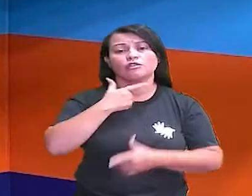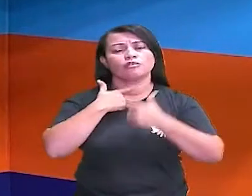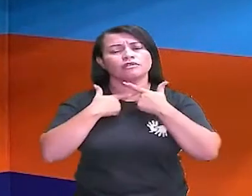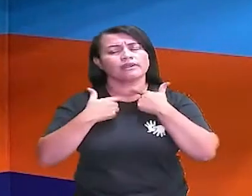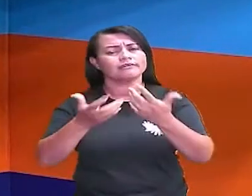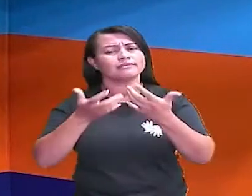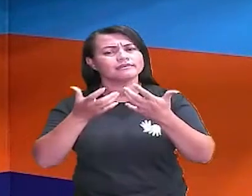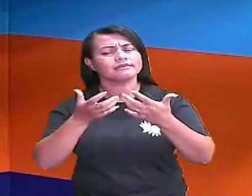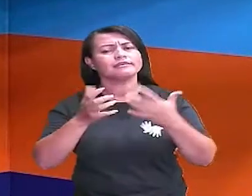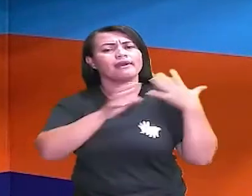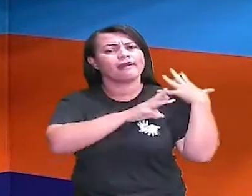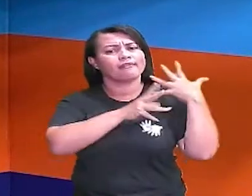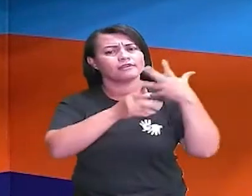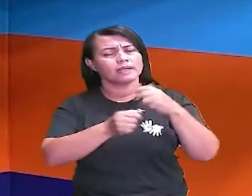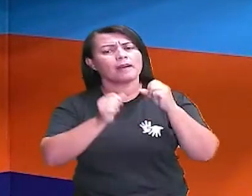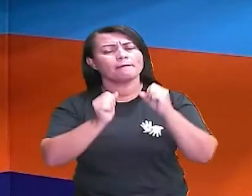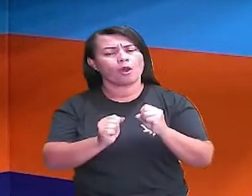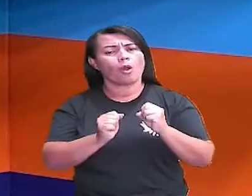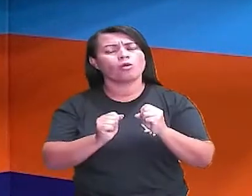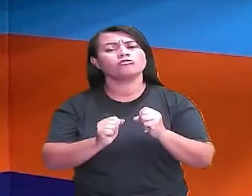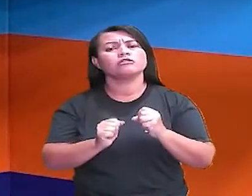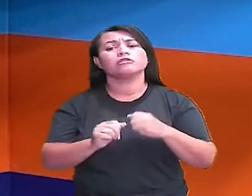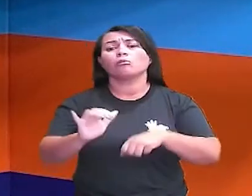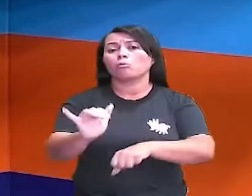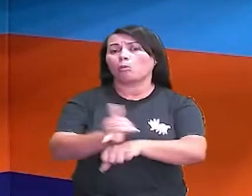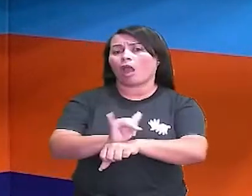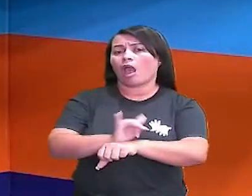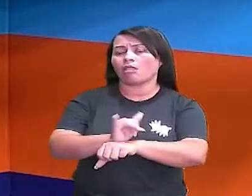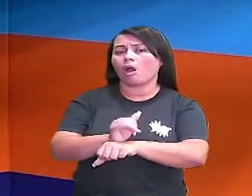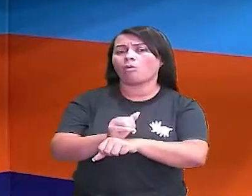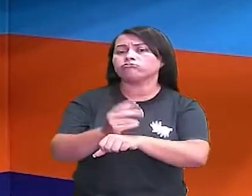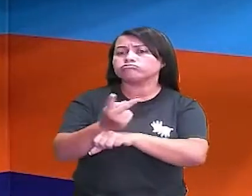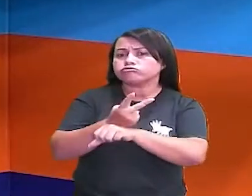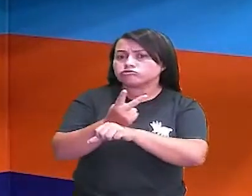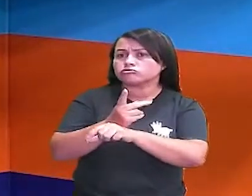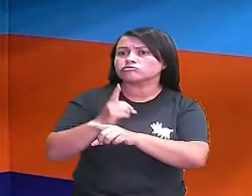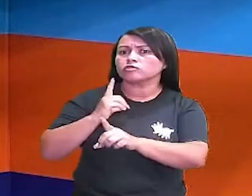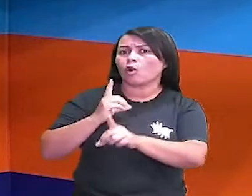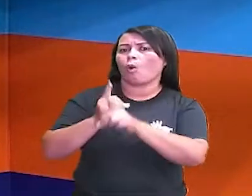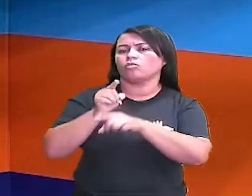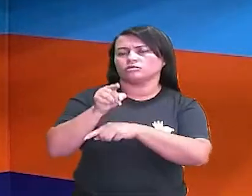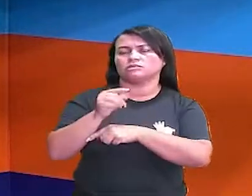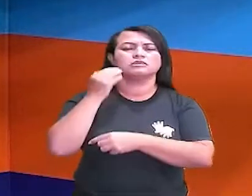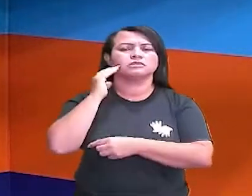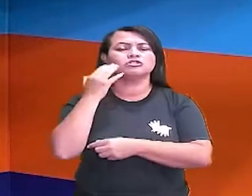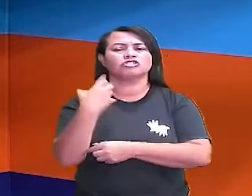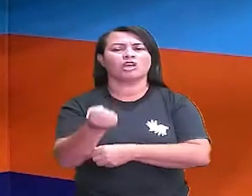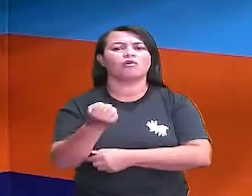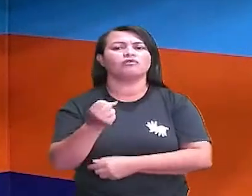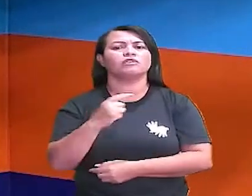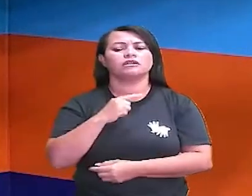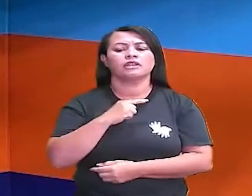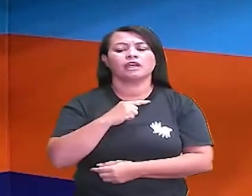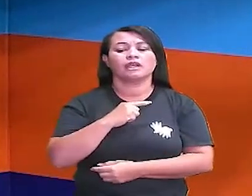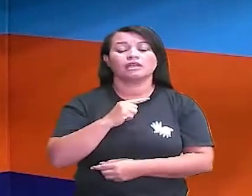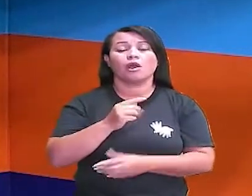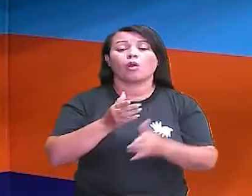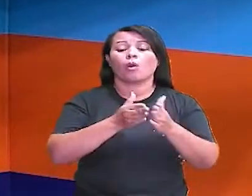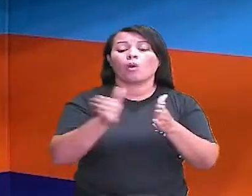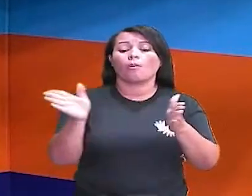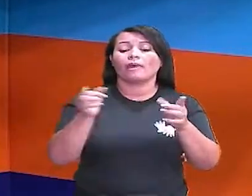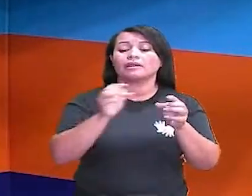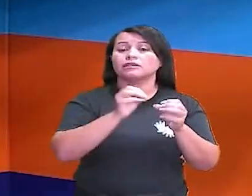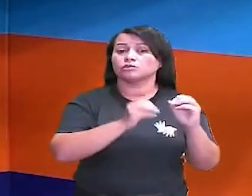revisar os conteúdos, é só acessar o nosso canal do YouTube que está tudo salvo lá. Então, essa nossa reta numérica, ela começa do